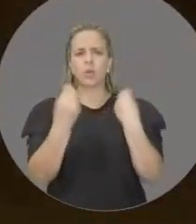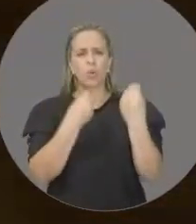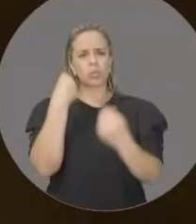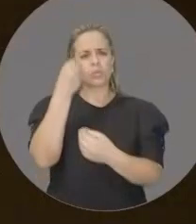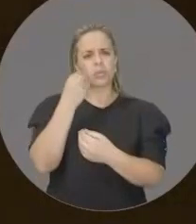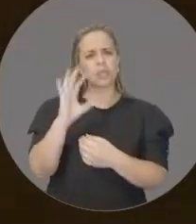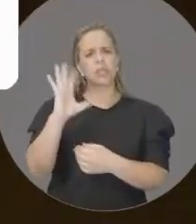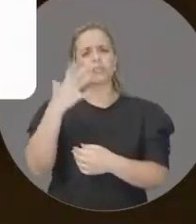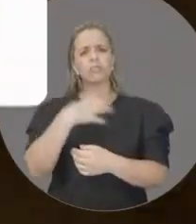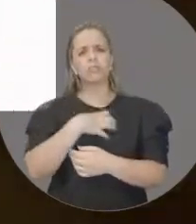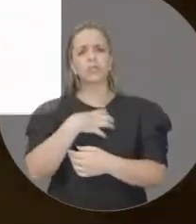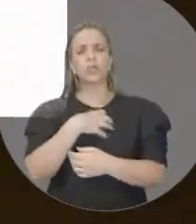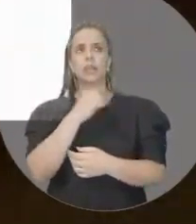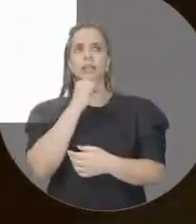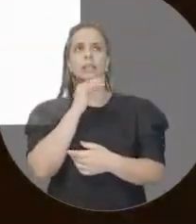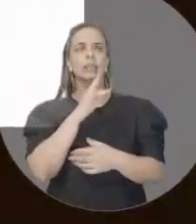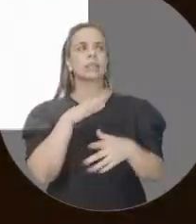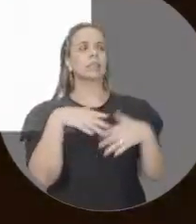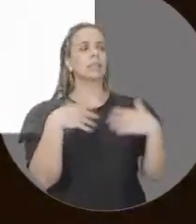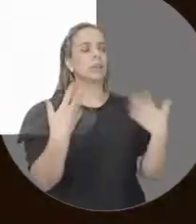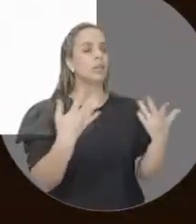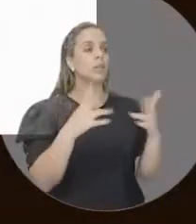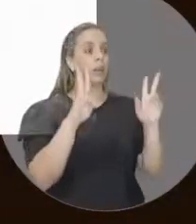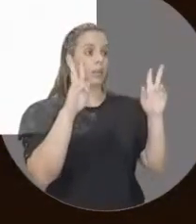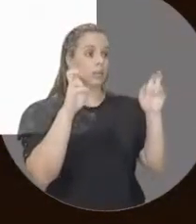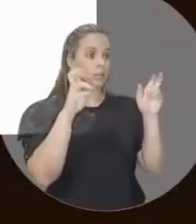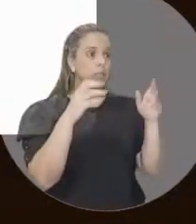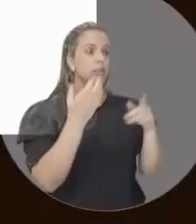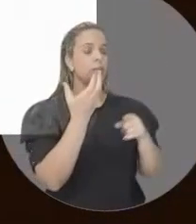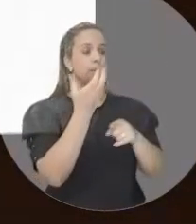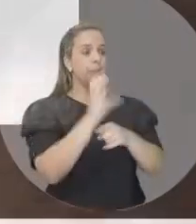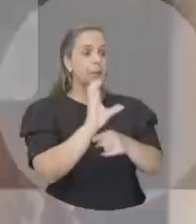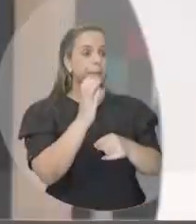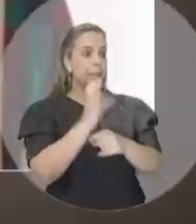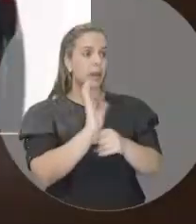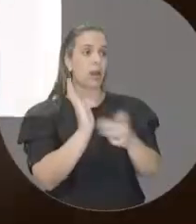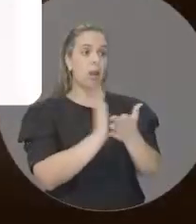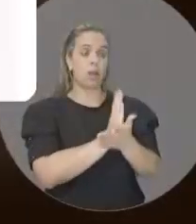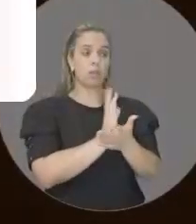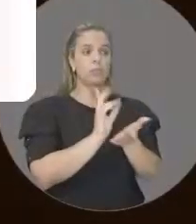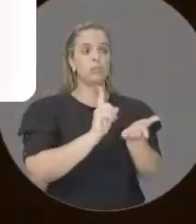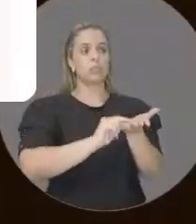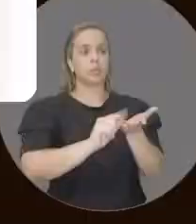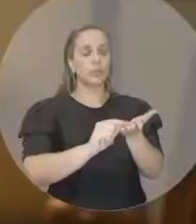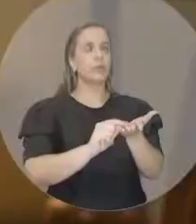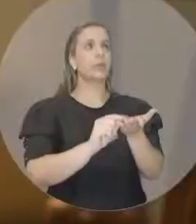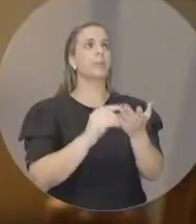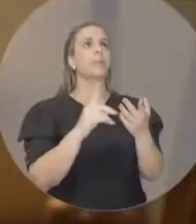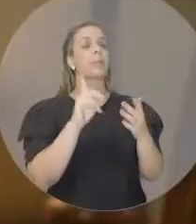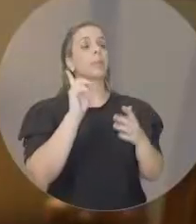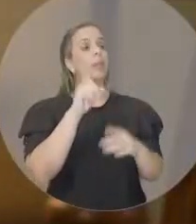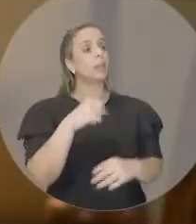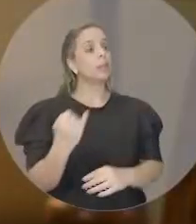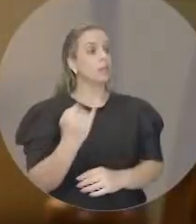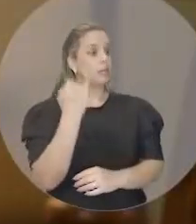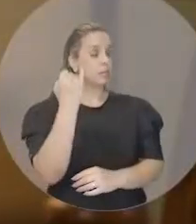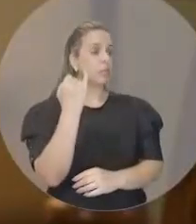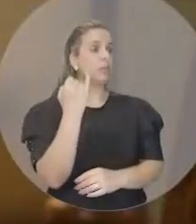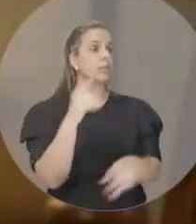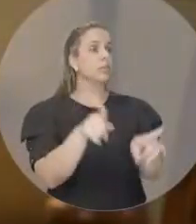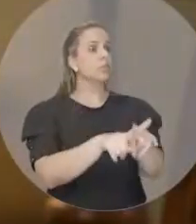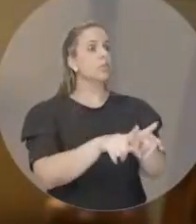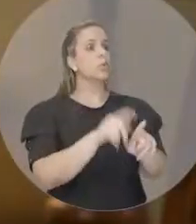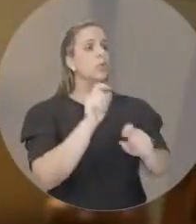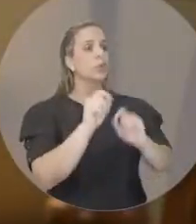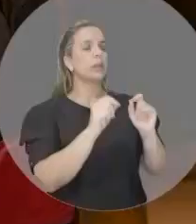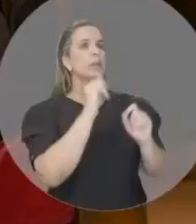pouco sobre essa experiência. Em relação a essa questão das publicações, eu vejo que é muito